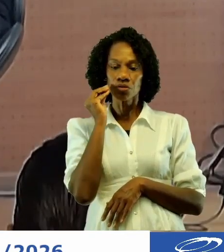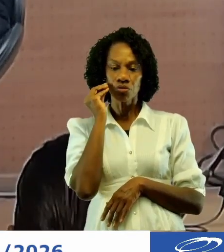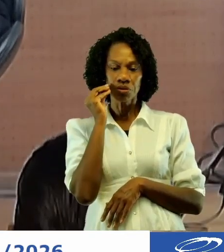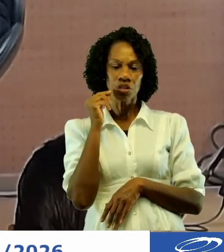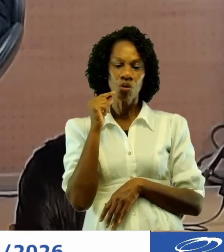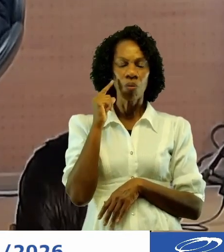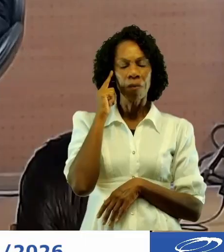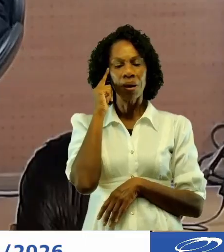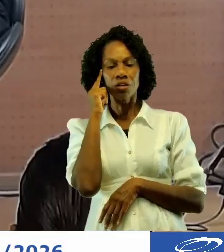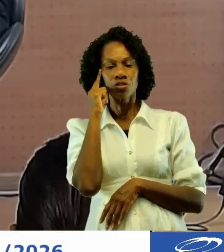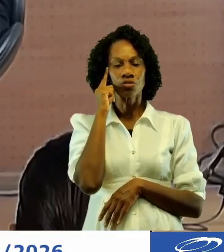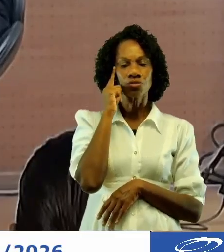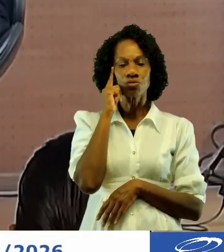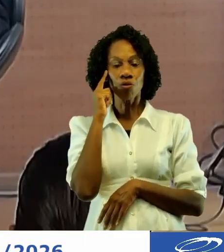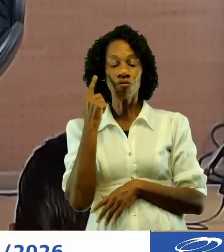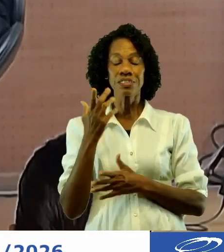dúvidas práticas que a gente tem.